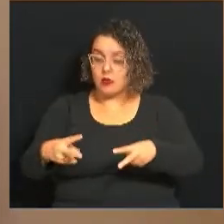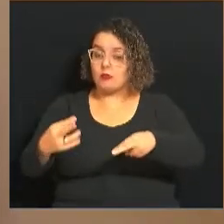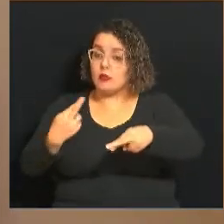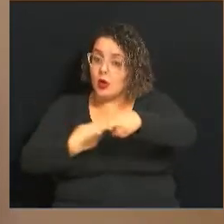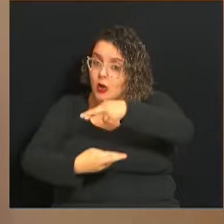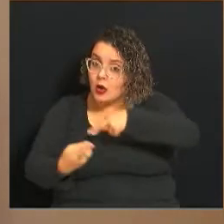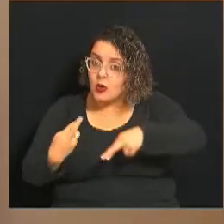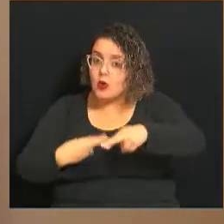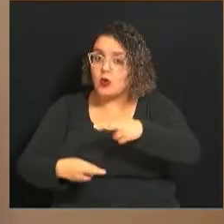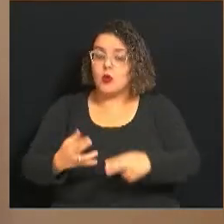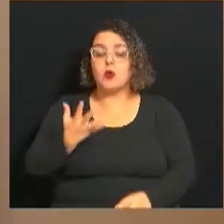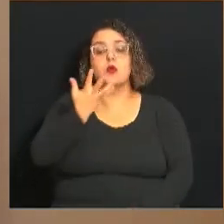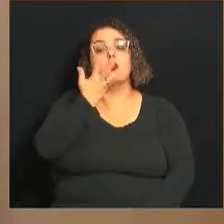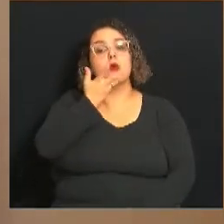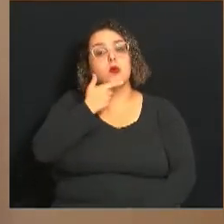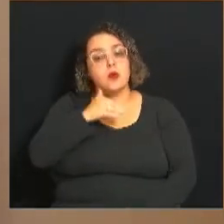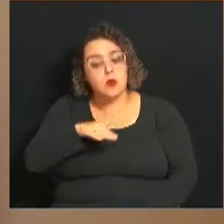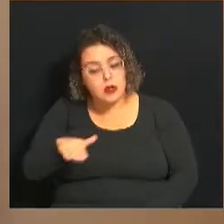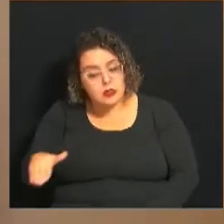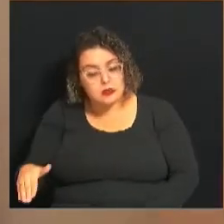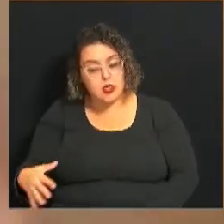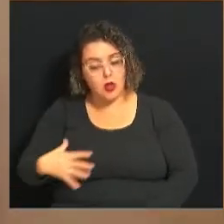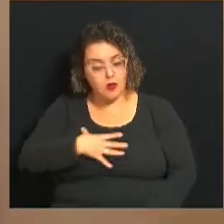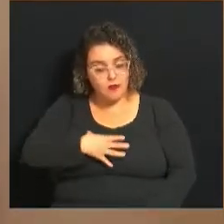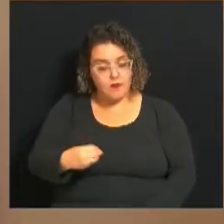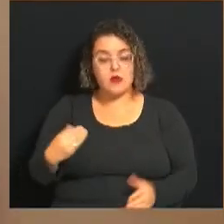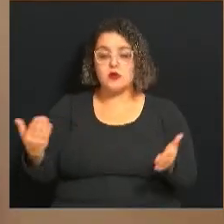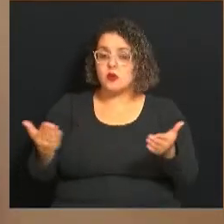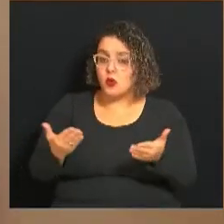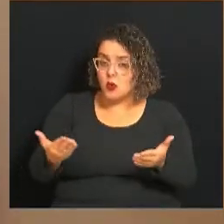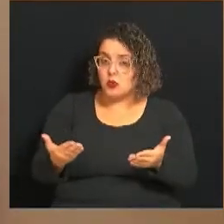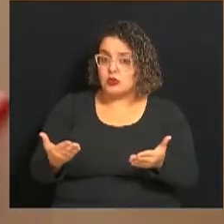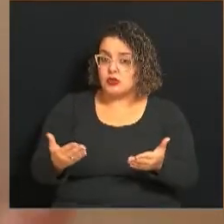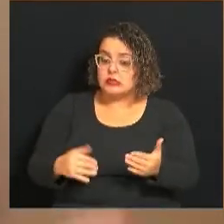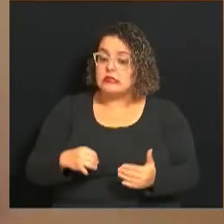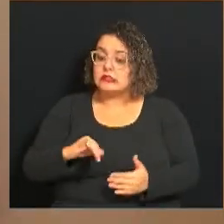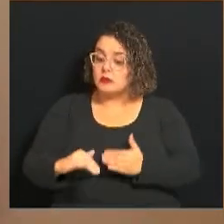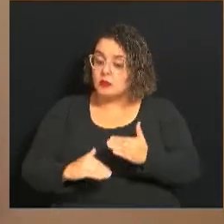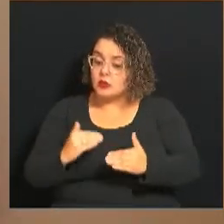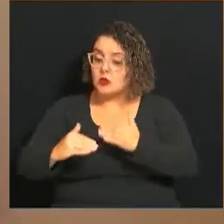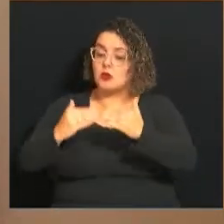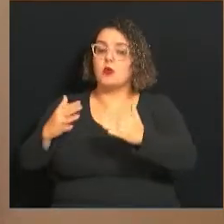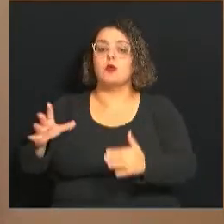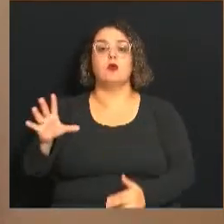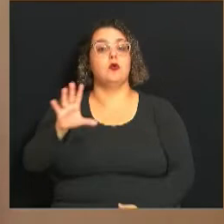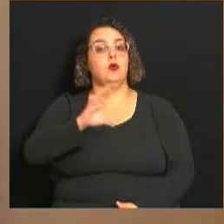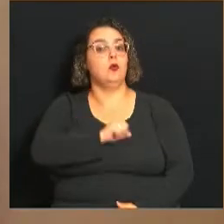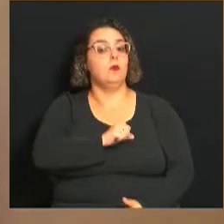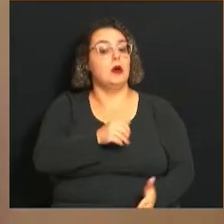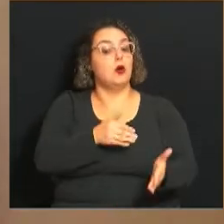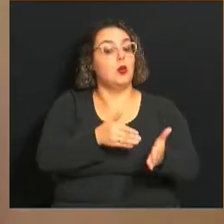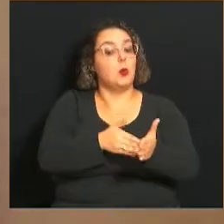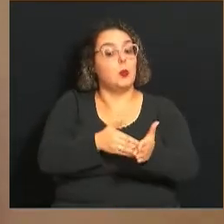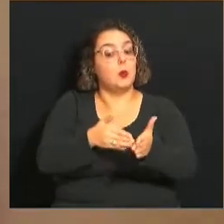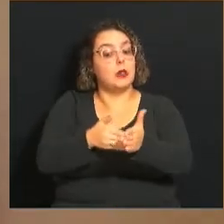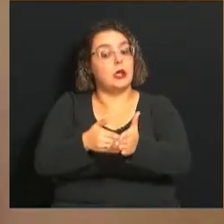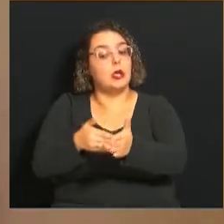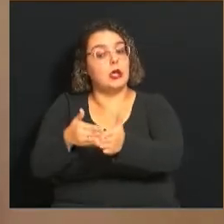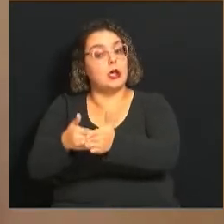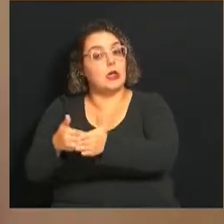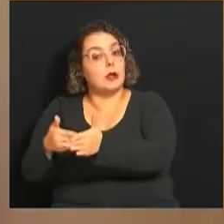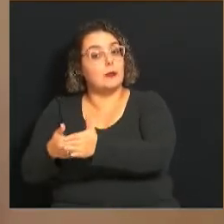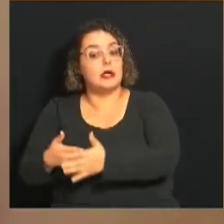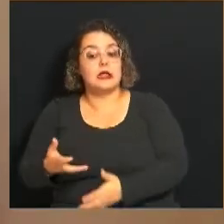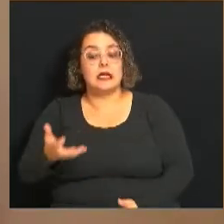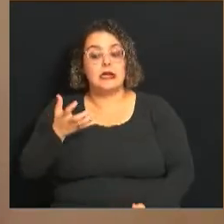nossos filhos hoje e avalie se nós estamos construindo uma relação mais condicional, né? Então, querendo aí